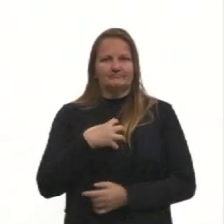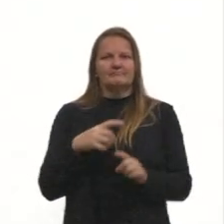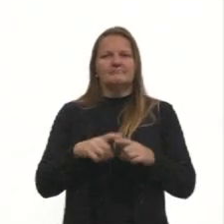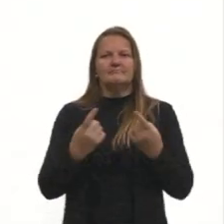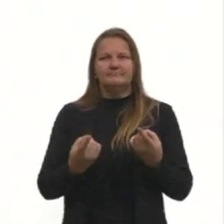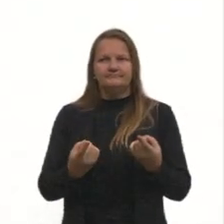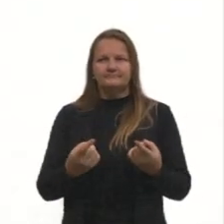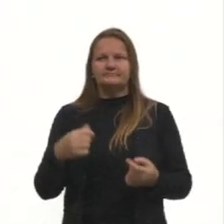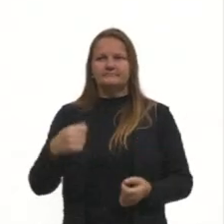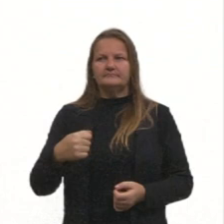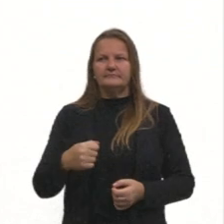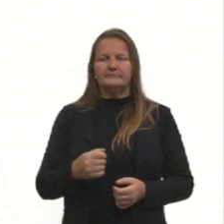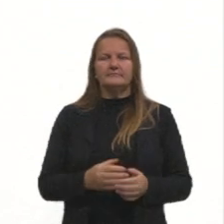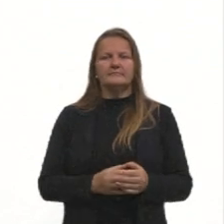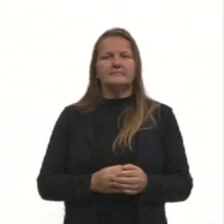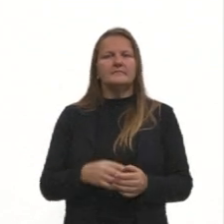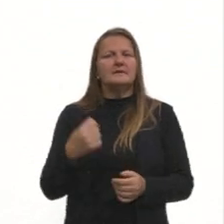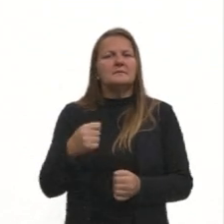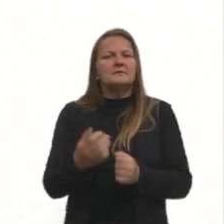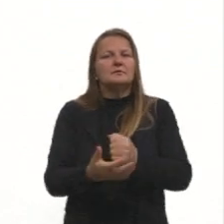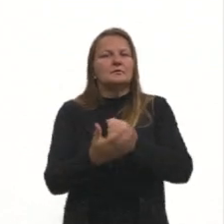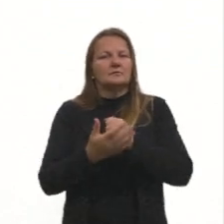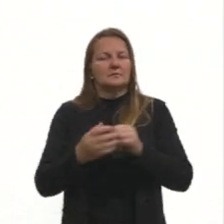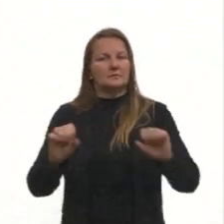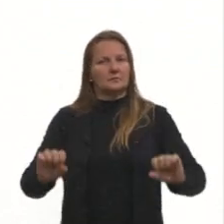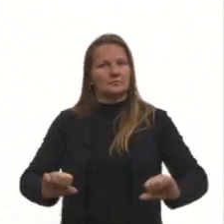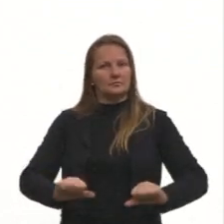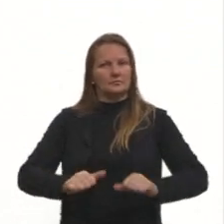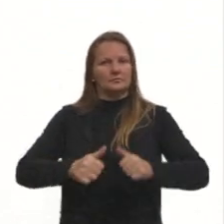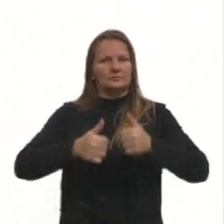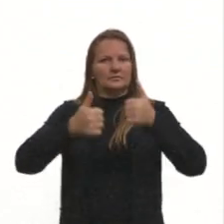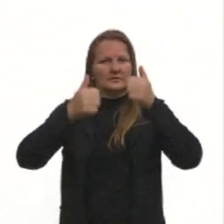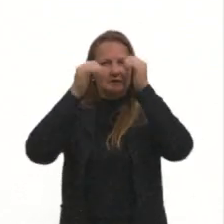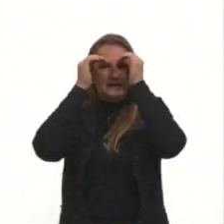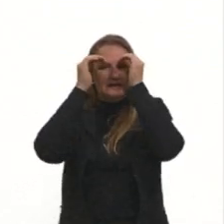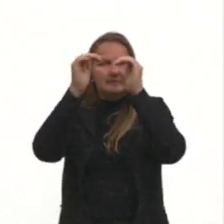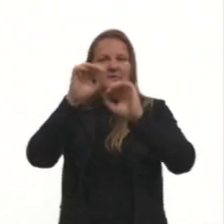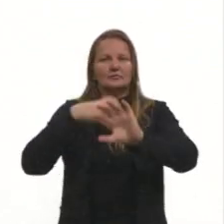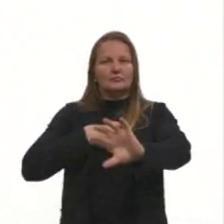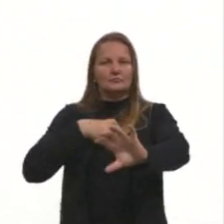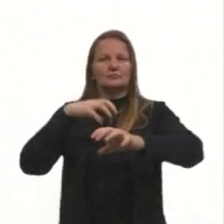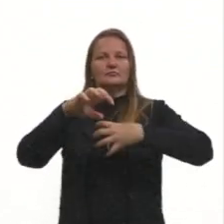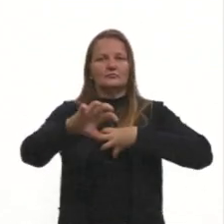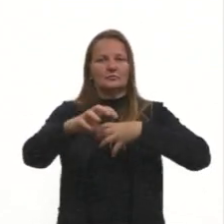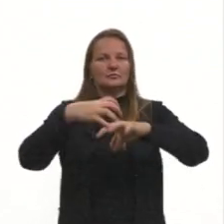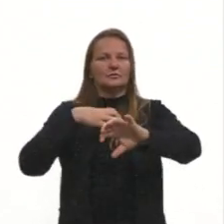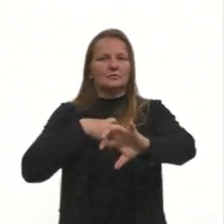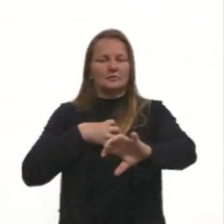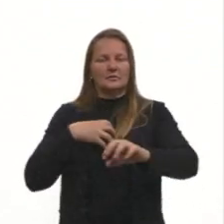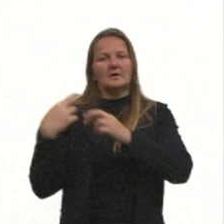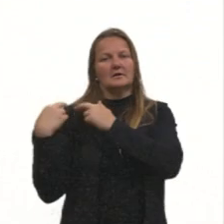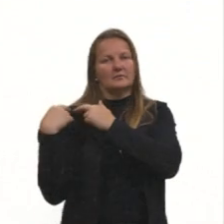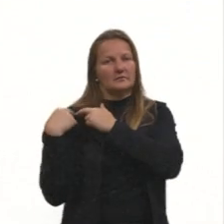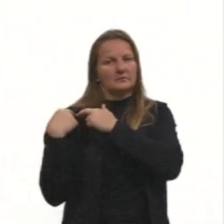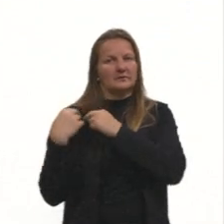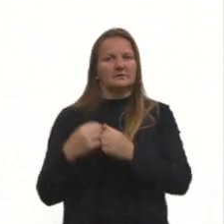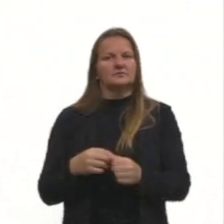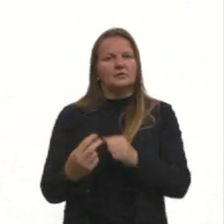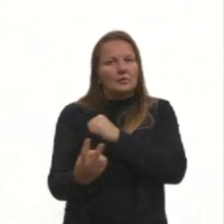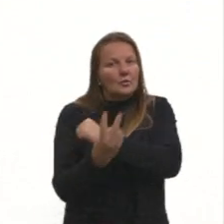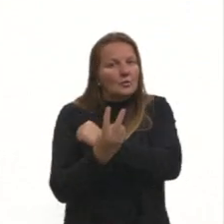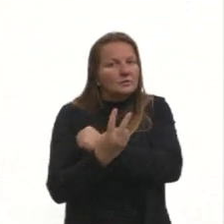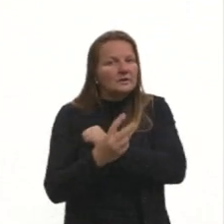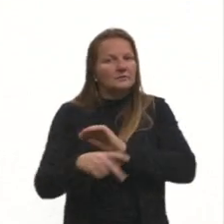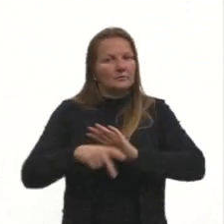para um lado trouxe um pouquinho de melhor assim né que é respeito empatia né a responsabilidade o pessoal começar a cuidar mais